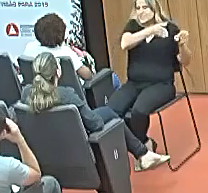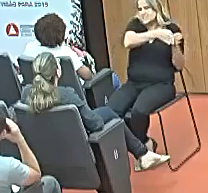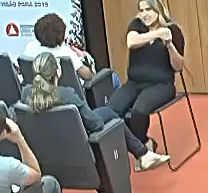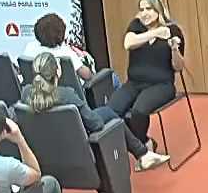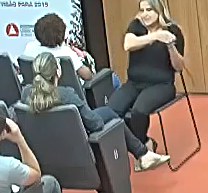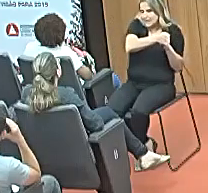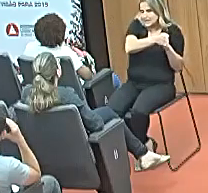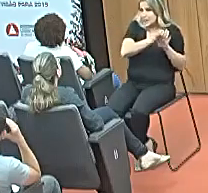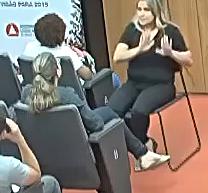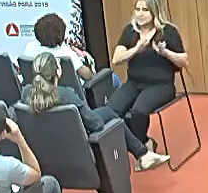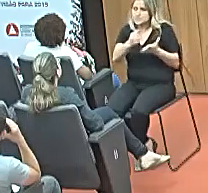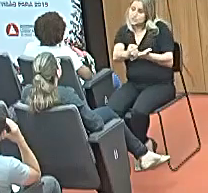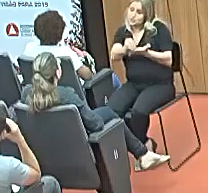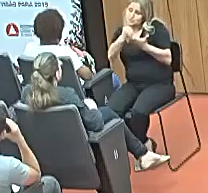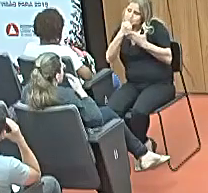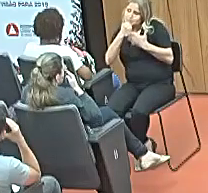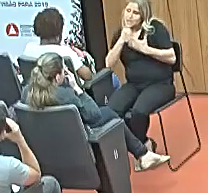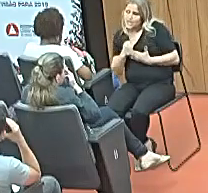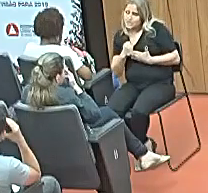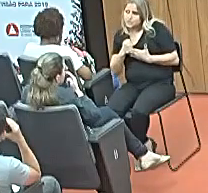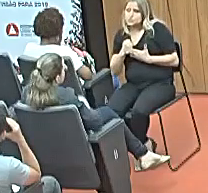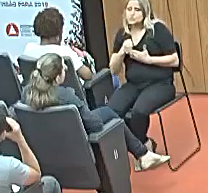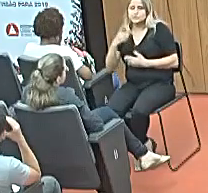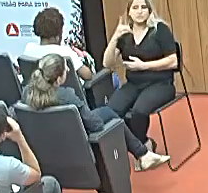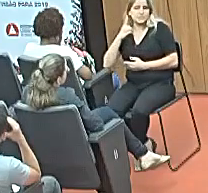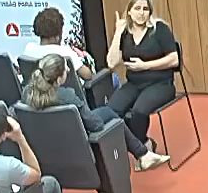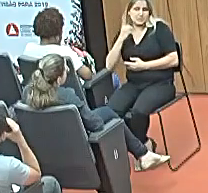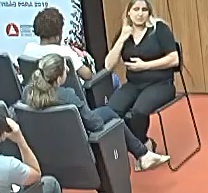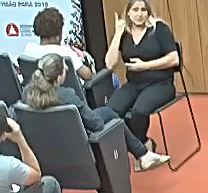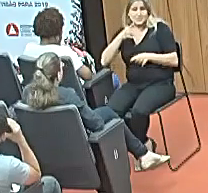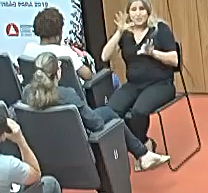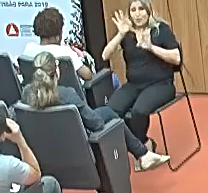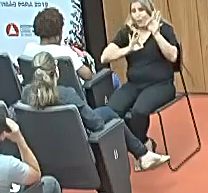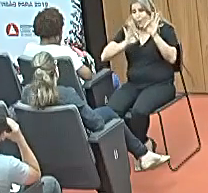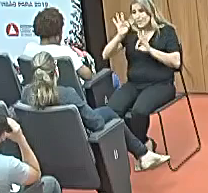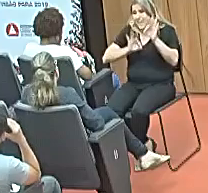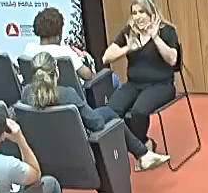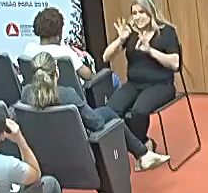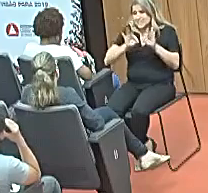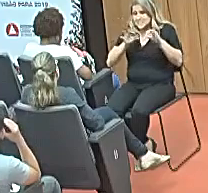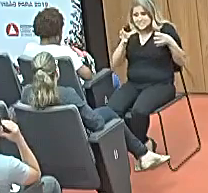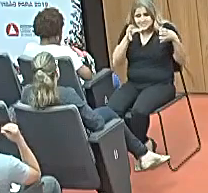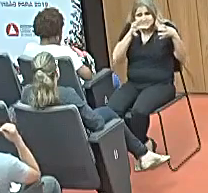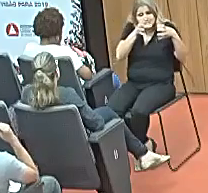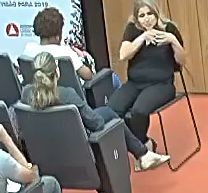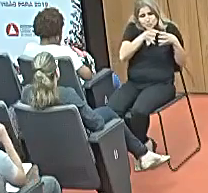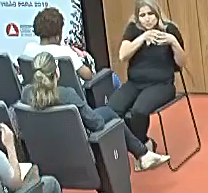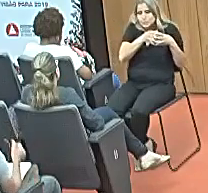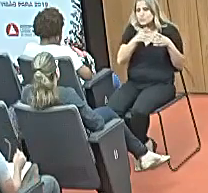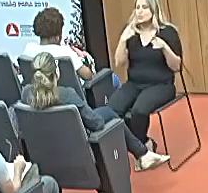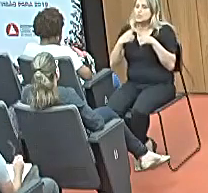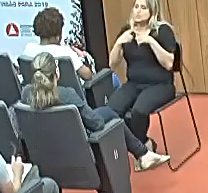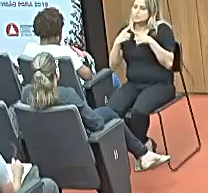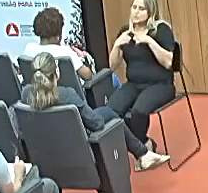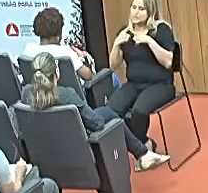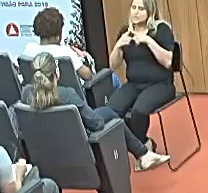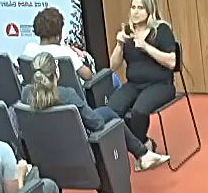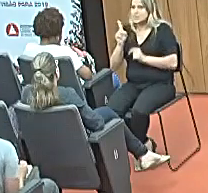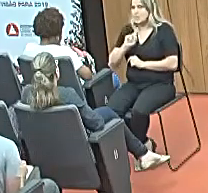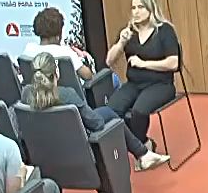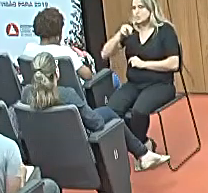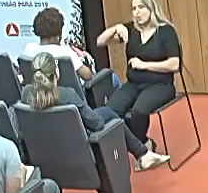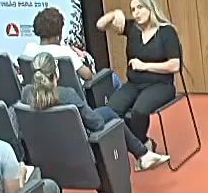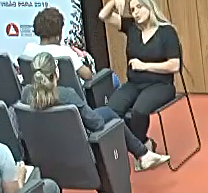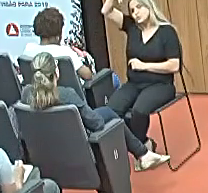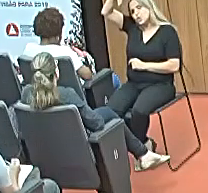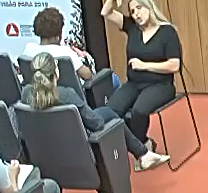é deputados que organizem essa estação porque não é só o norte e